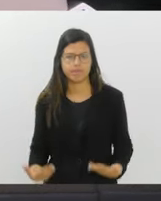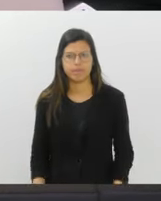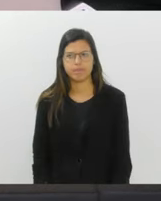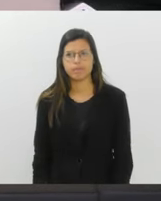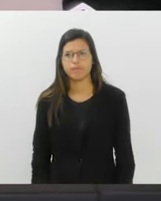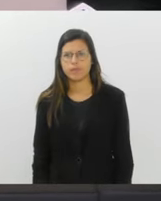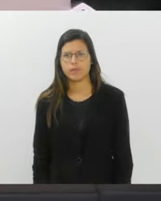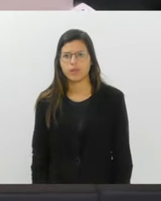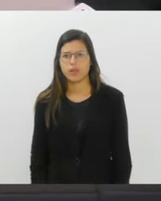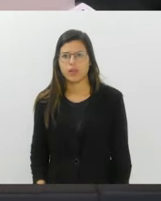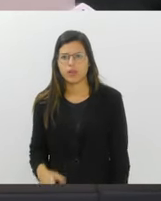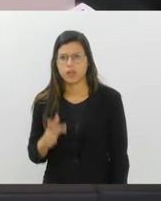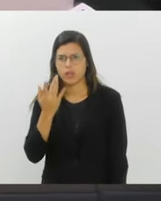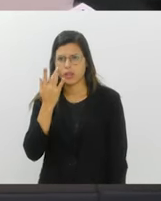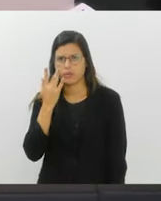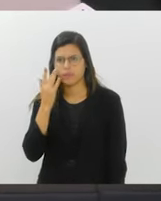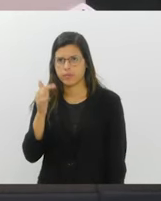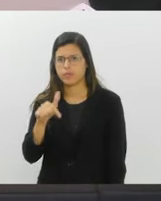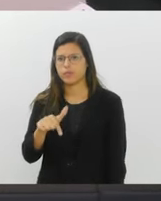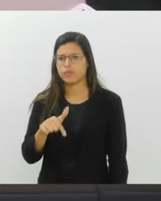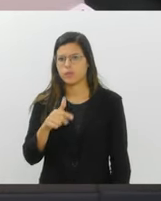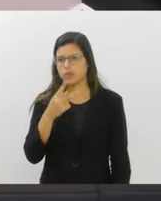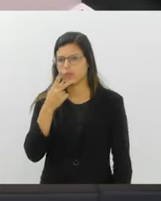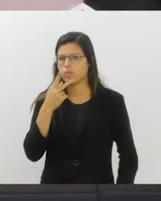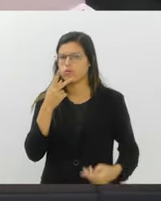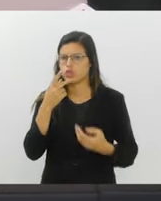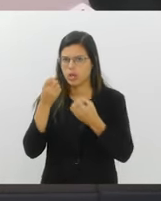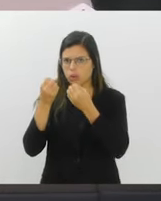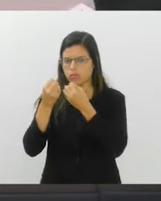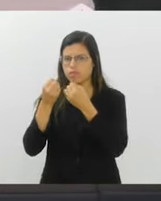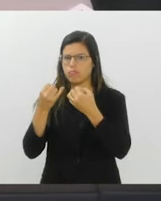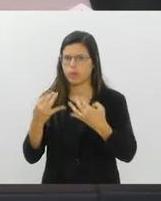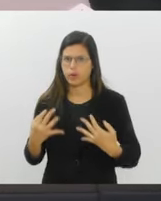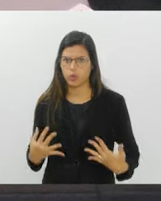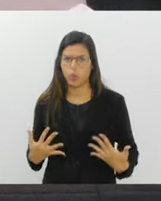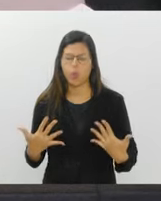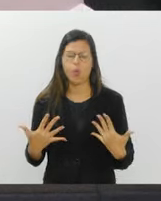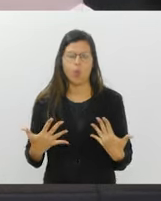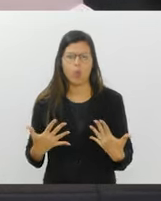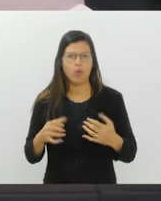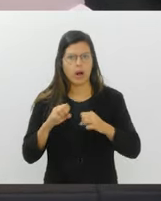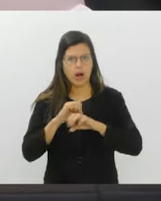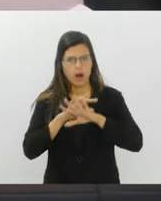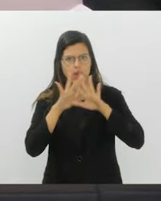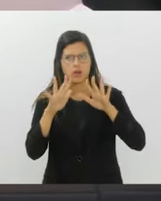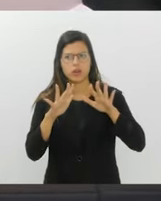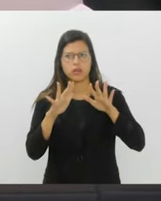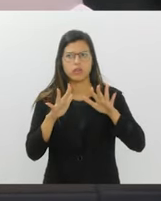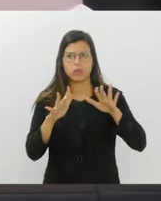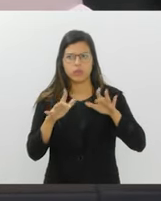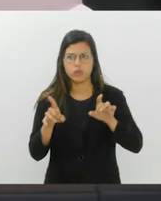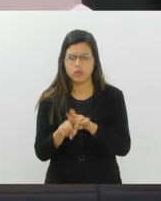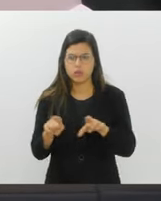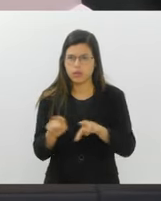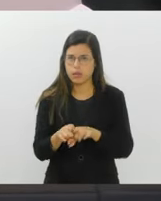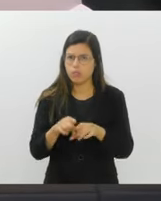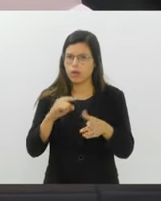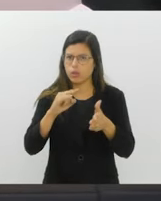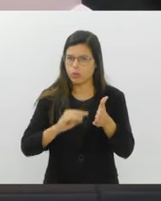se trouxe aqui muitos esclarecimentos e muito material para a gente se